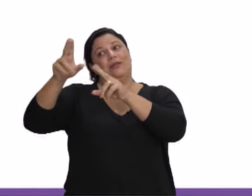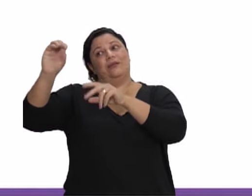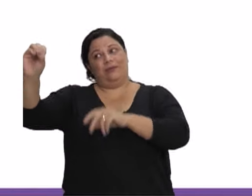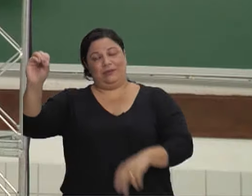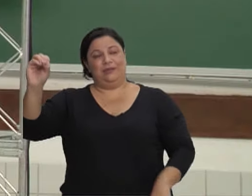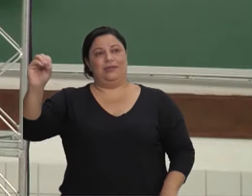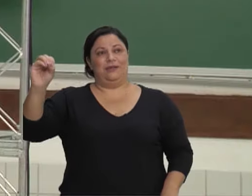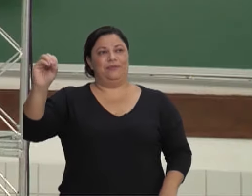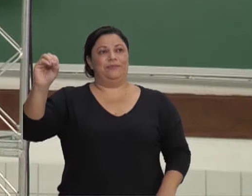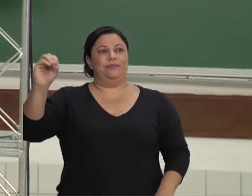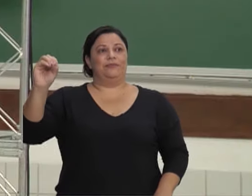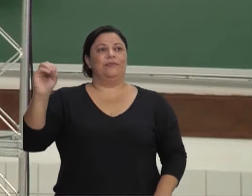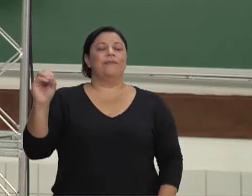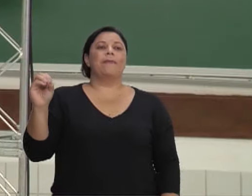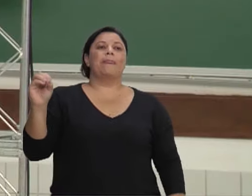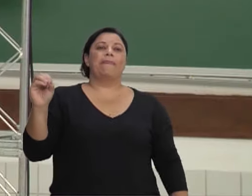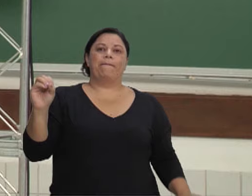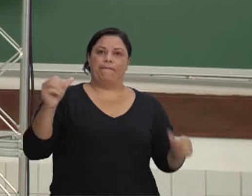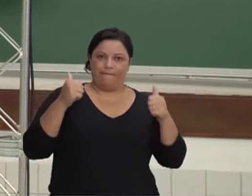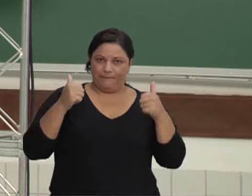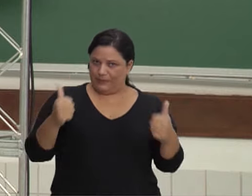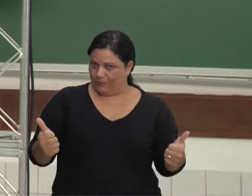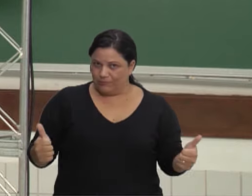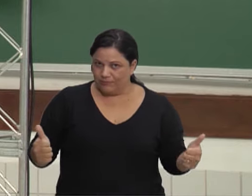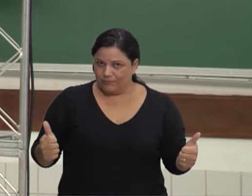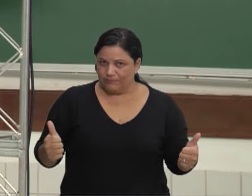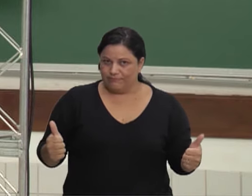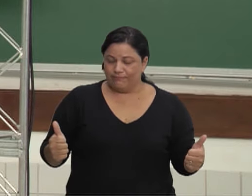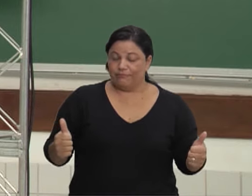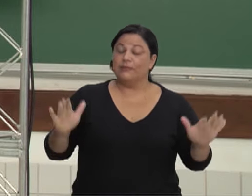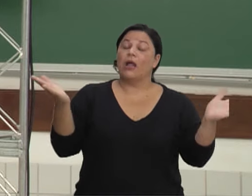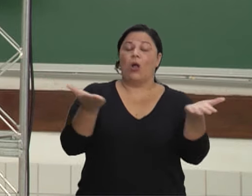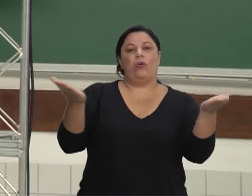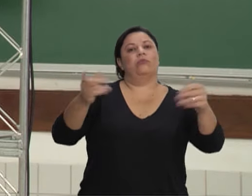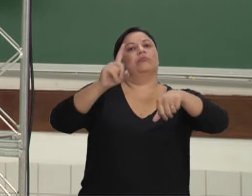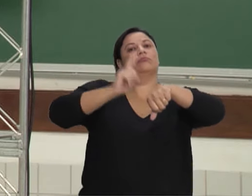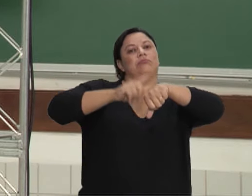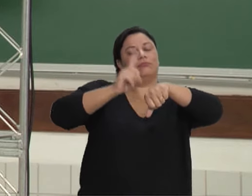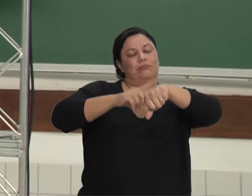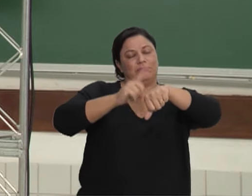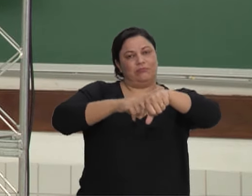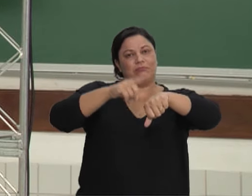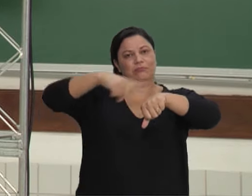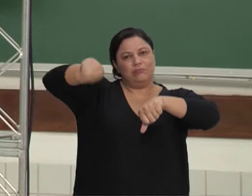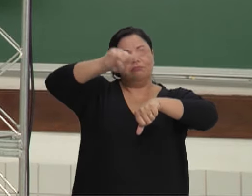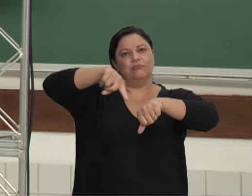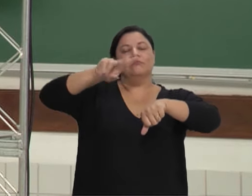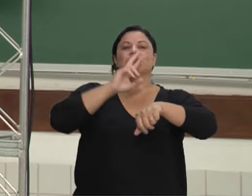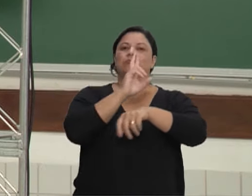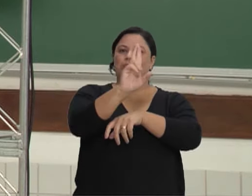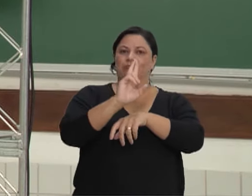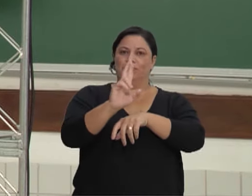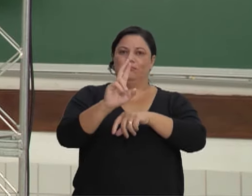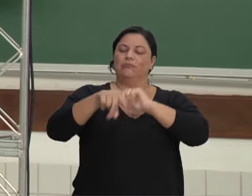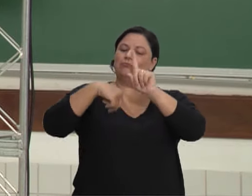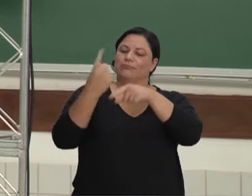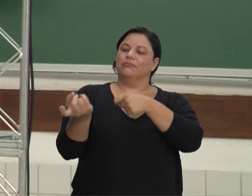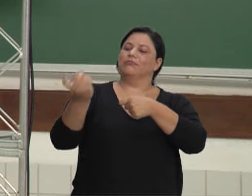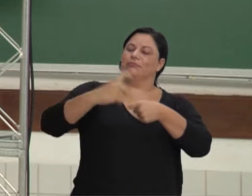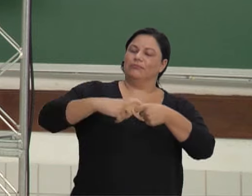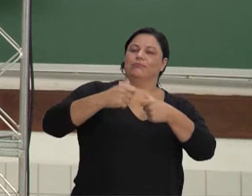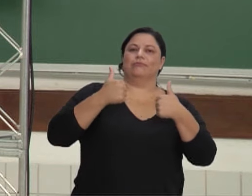e menos 3. Tranquilo? Então, vou dar um tempo para vocês fazerem e depois a gente retorna